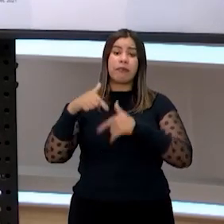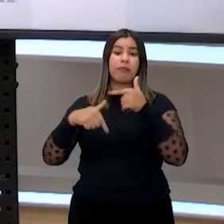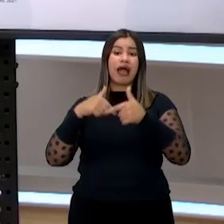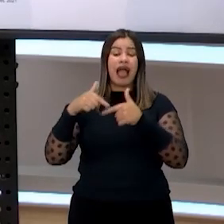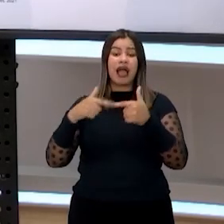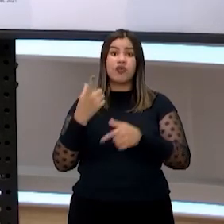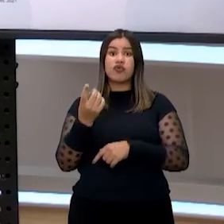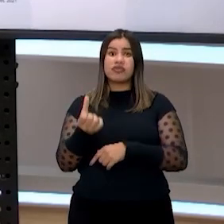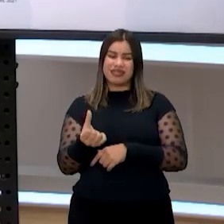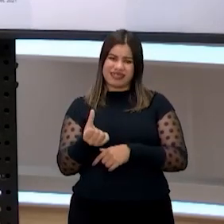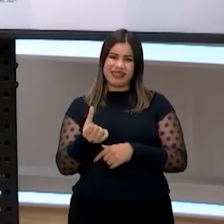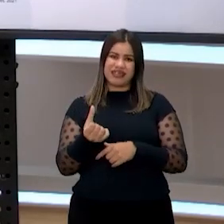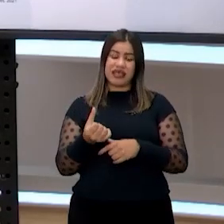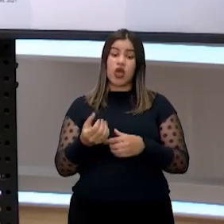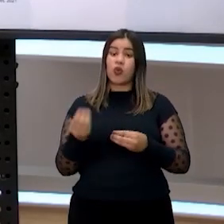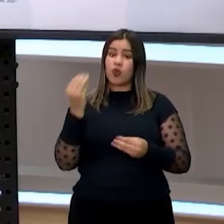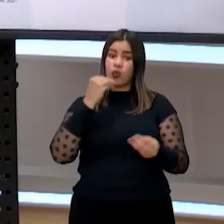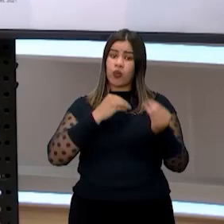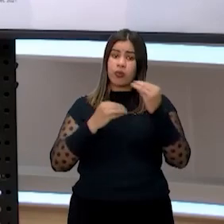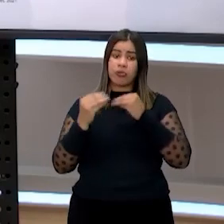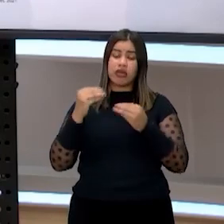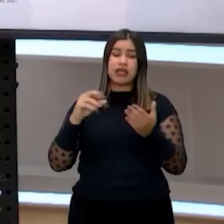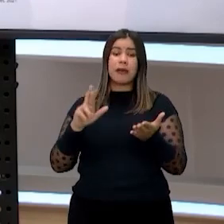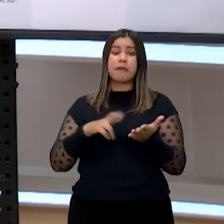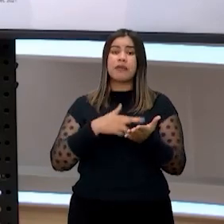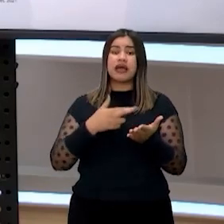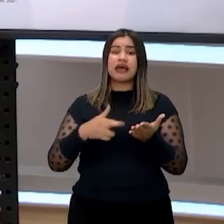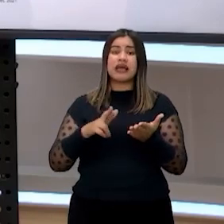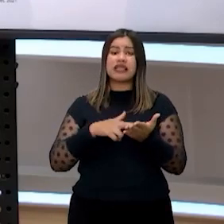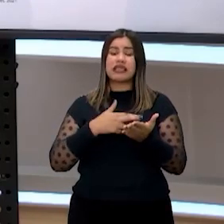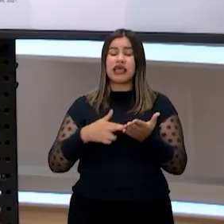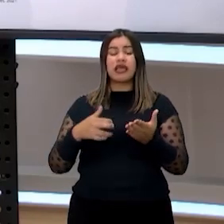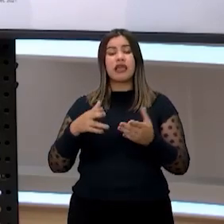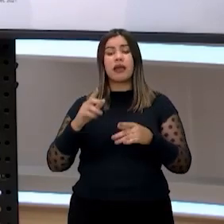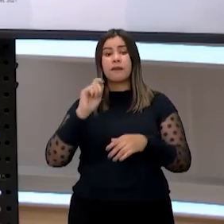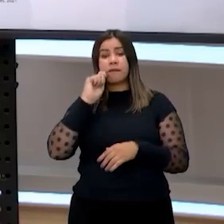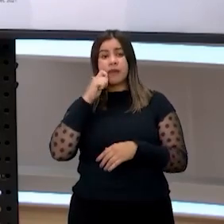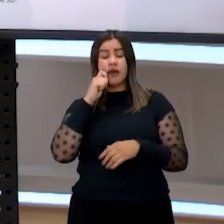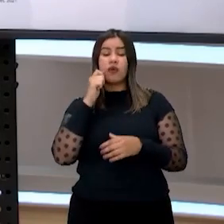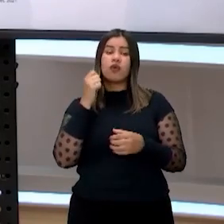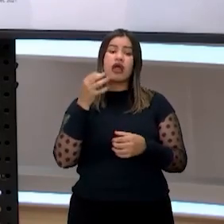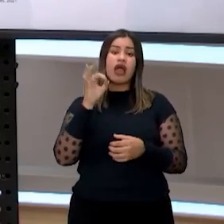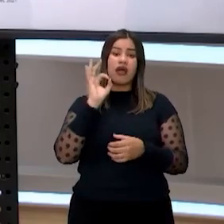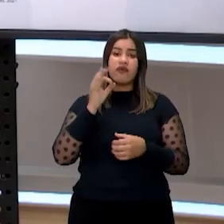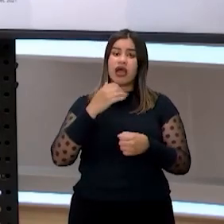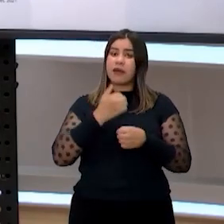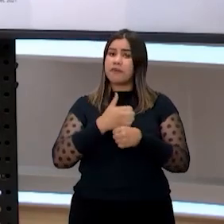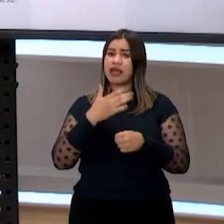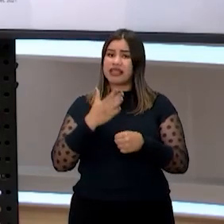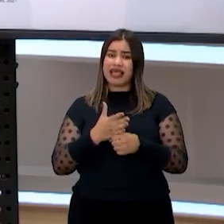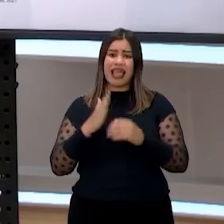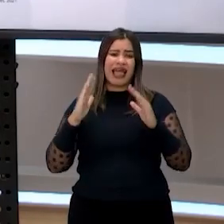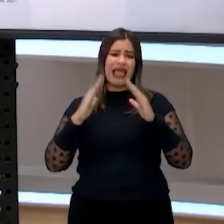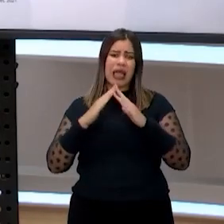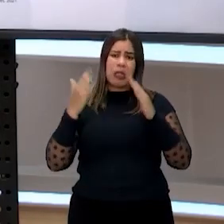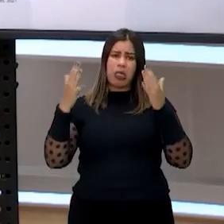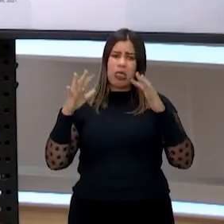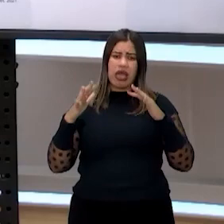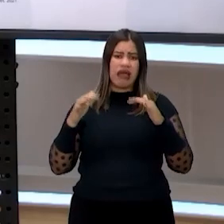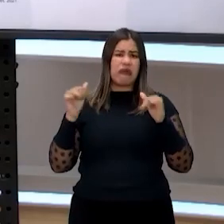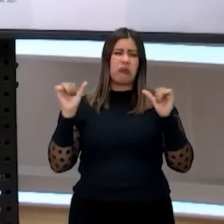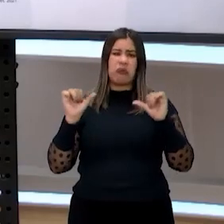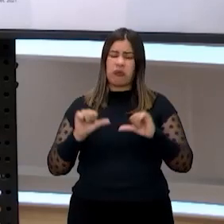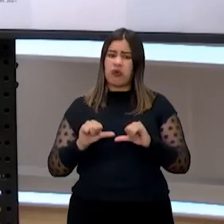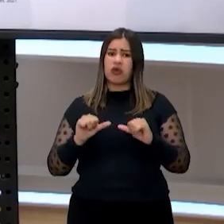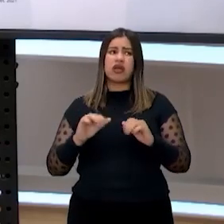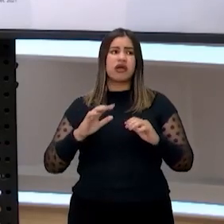do trabalhador mal dava para manteiga, pão, café e batata. Morava-se muito mal. As